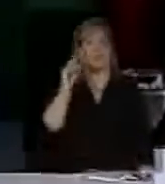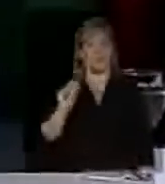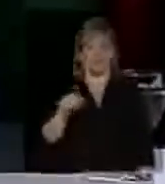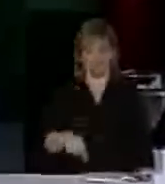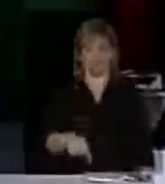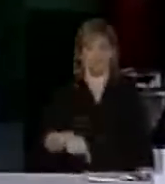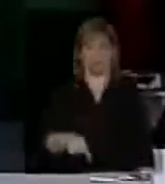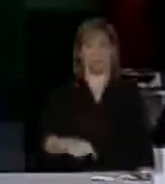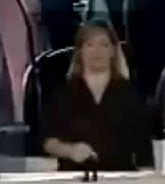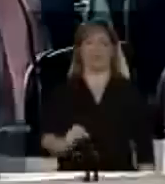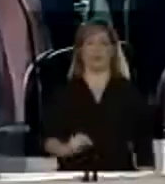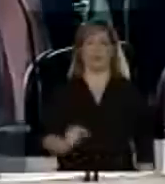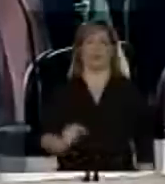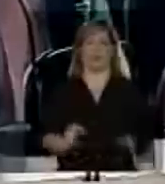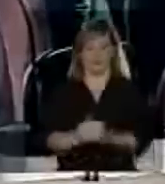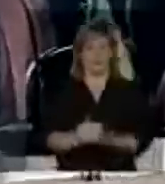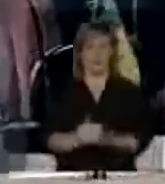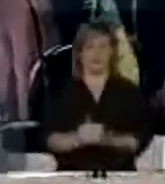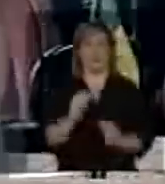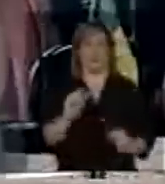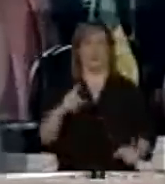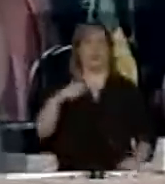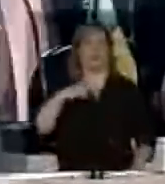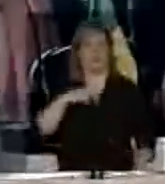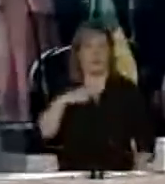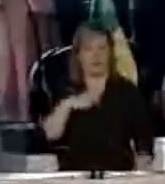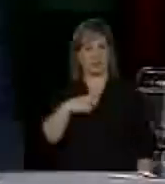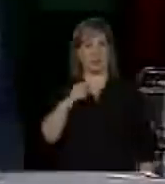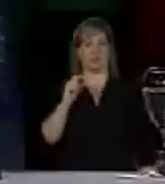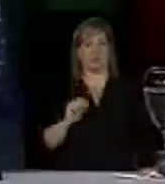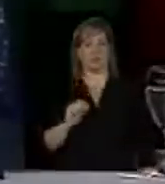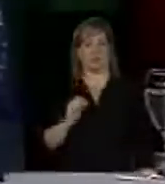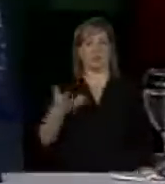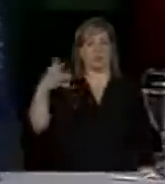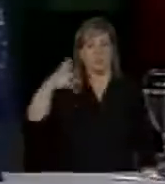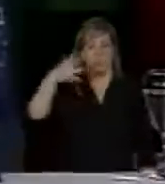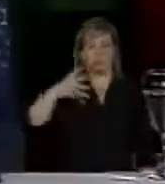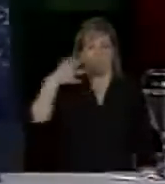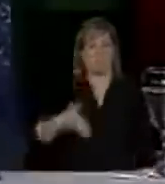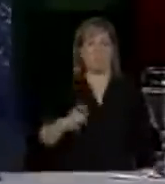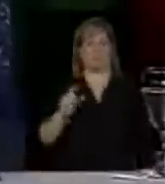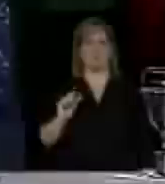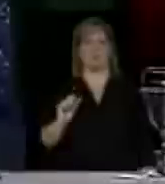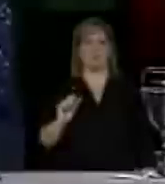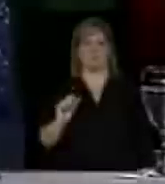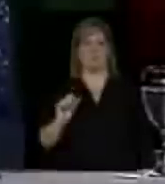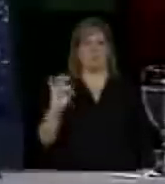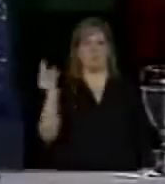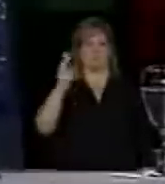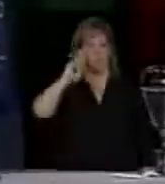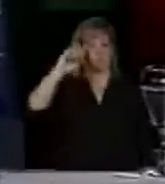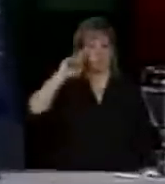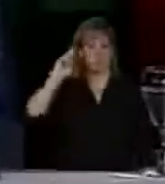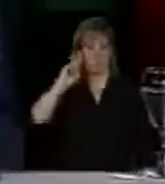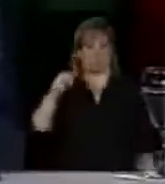para tanto inicialmente teremos os pronunciamentos das